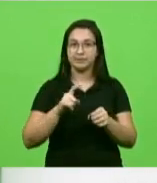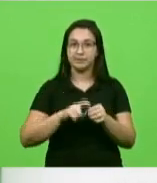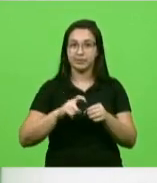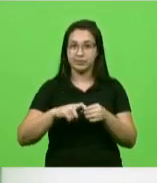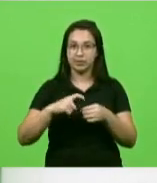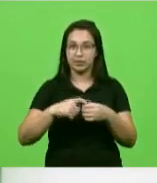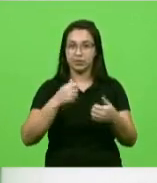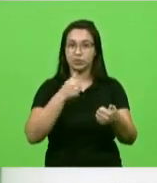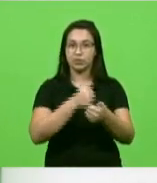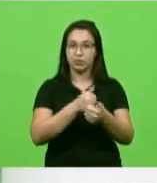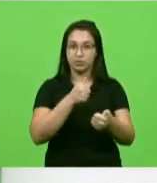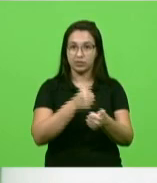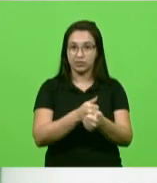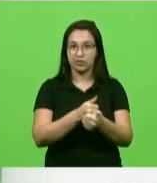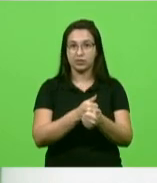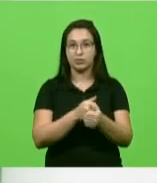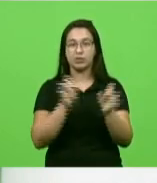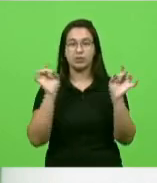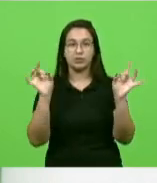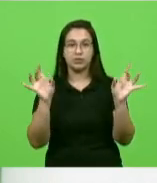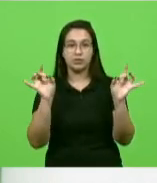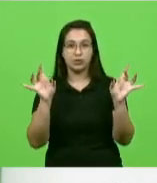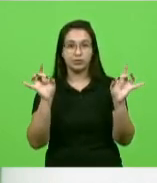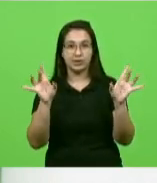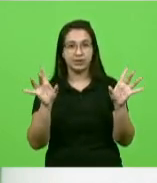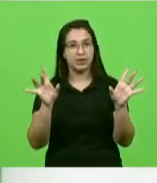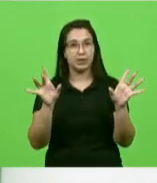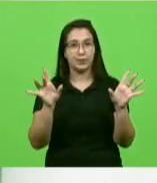membros do Tribunal Especial